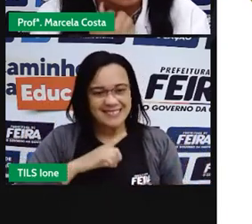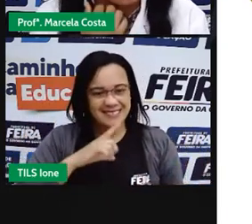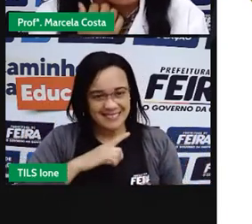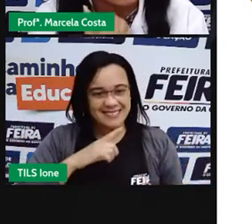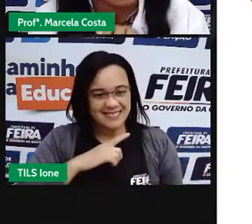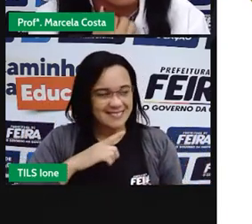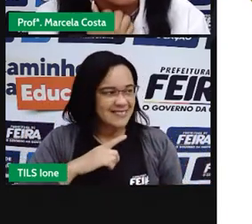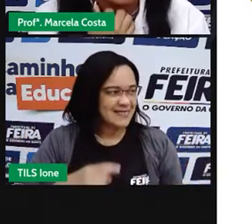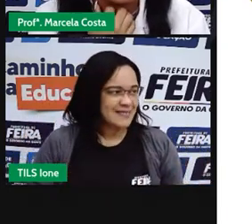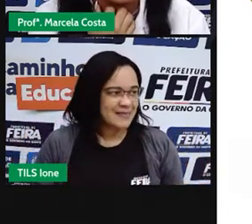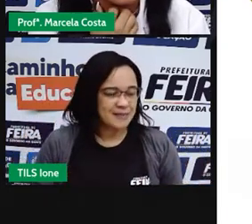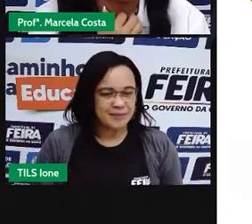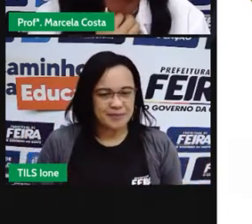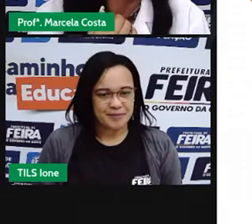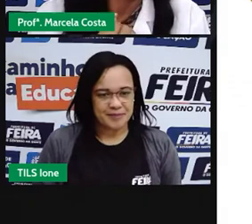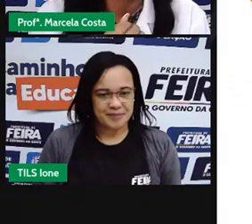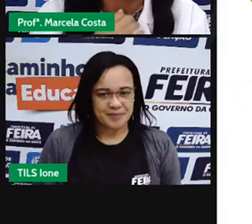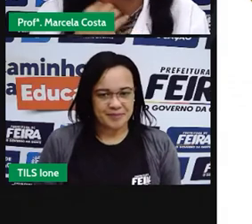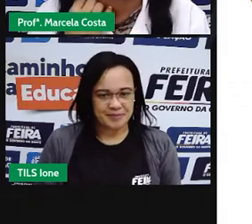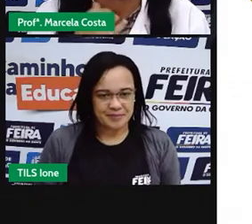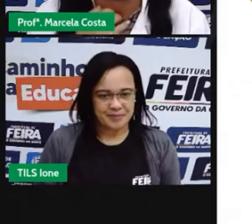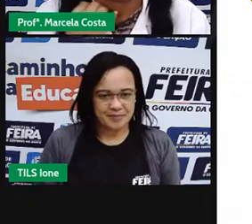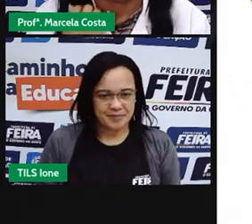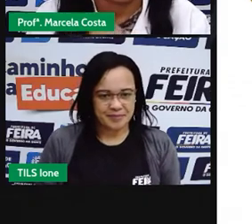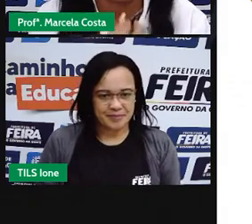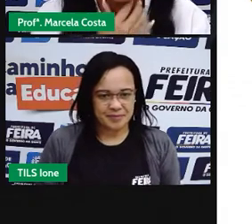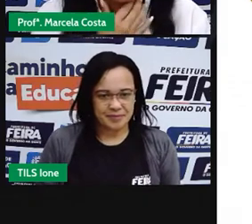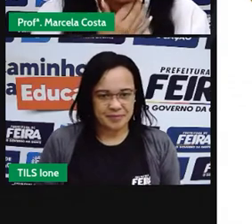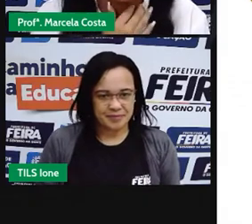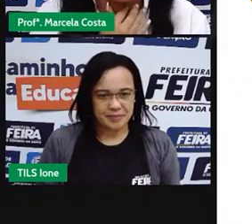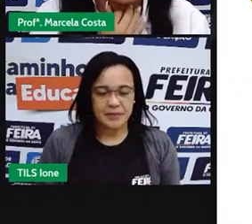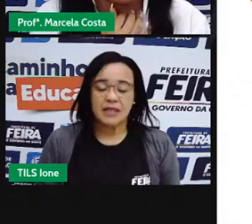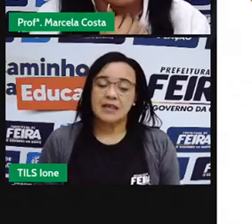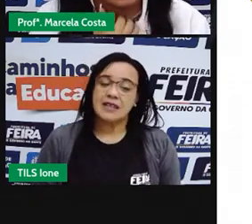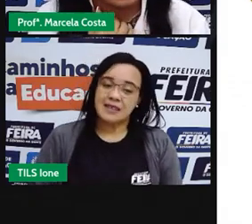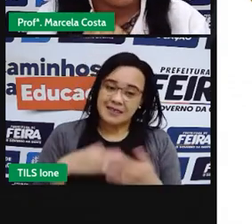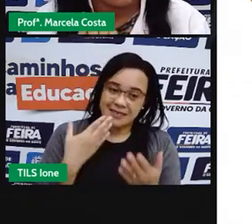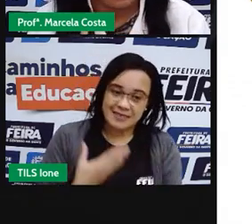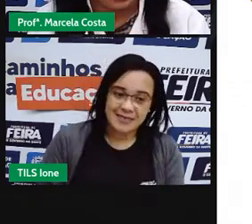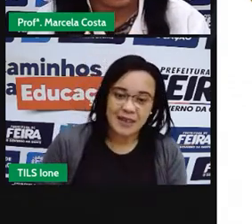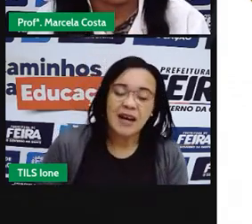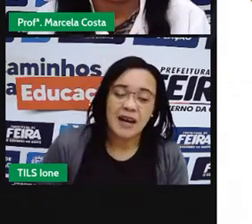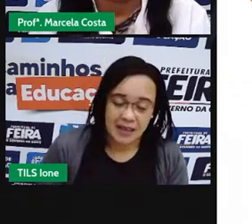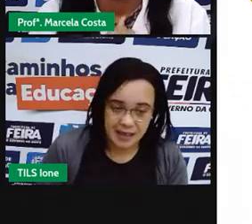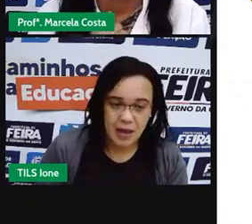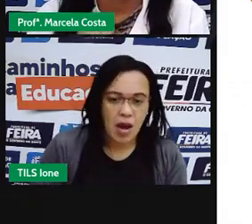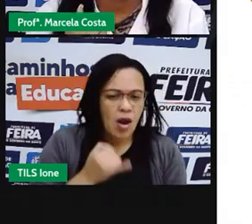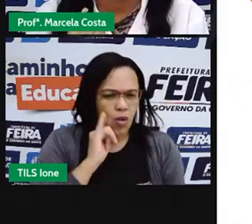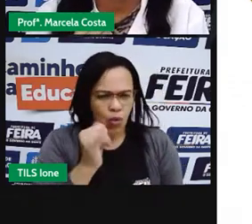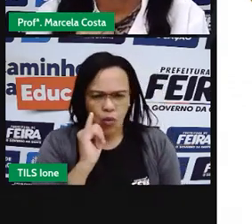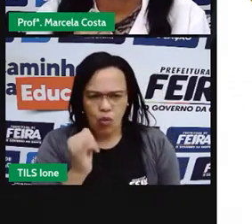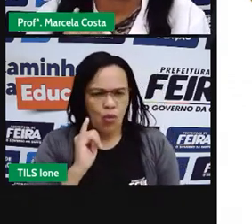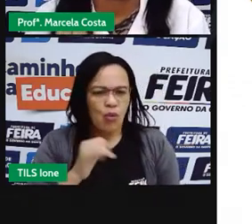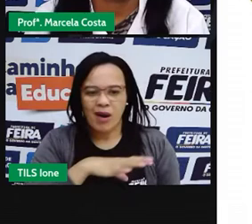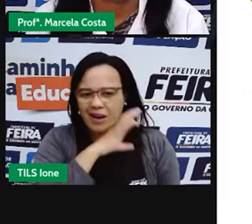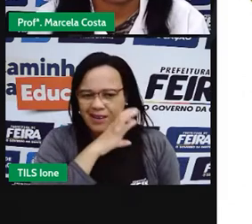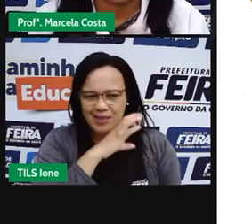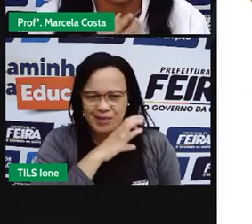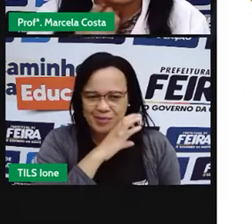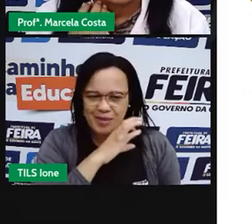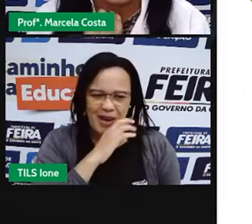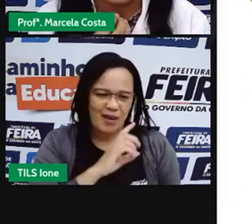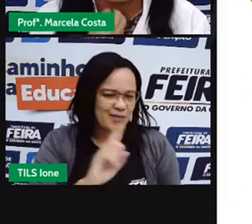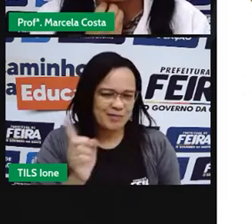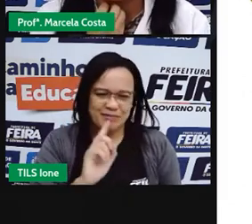diferença. Porque a gente sabe que na real os animais não falam. Mas na literatura